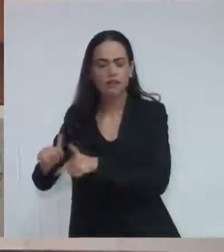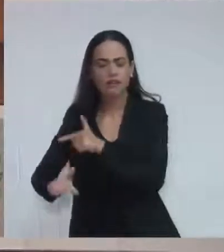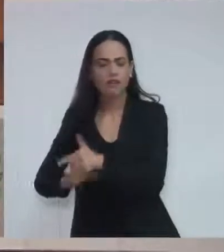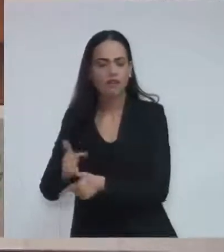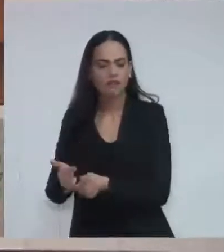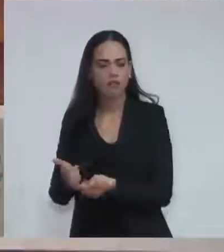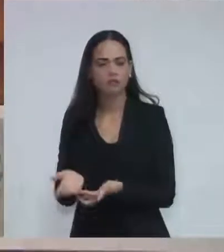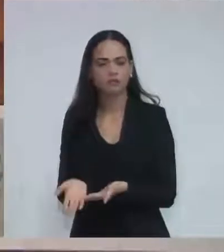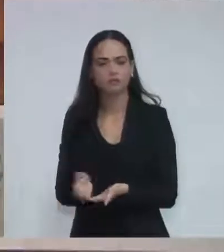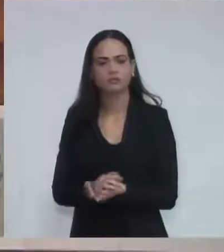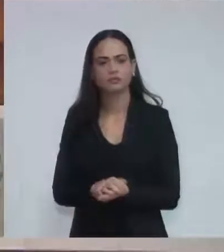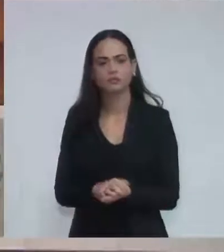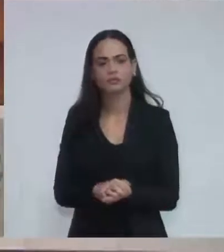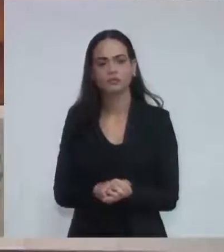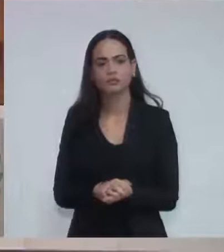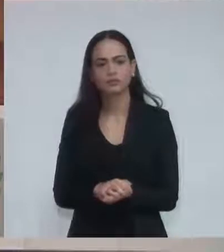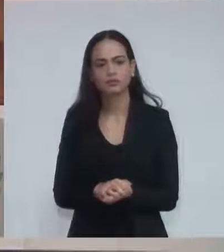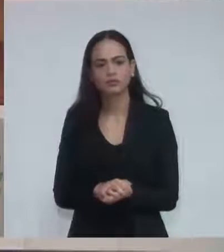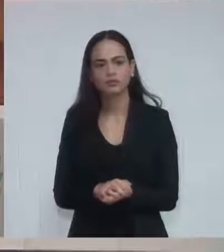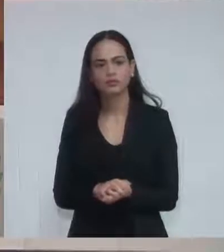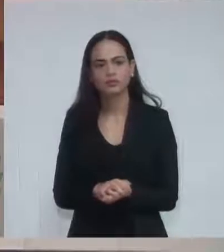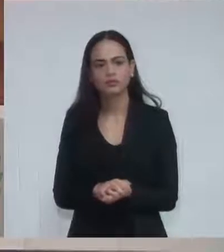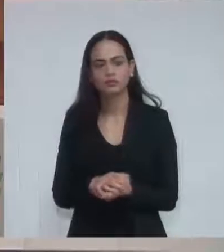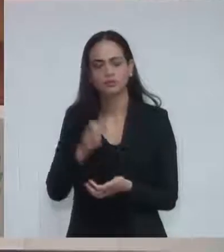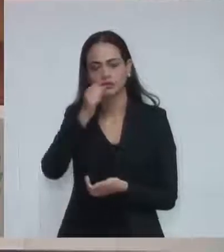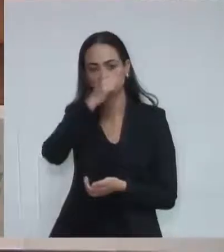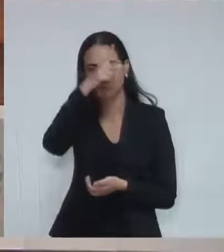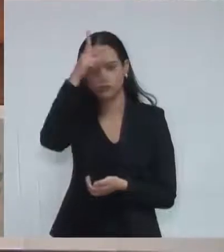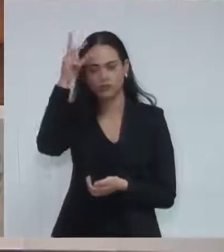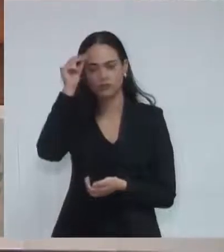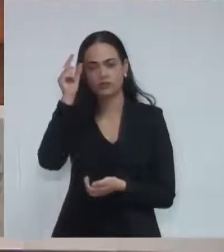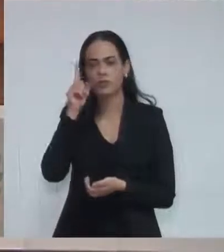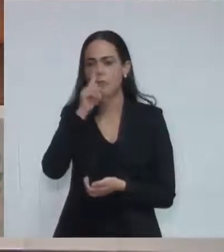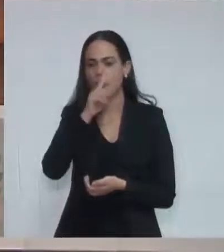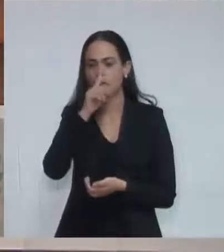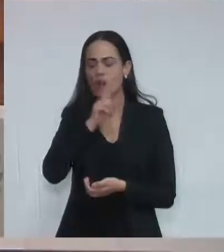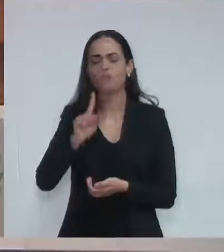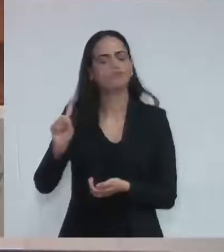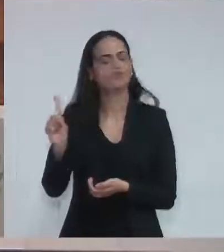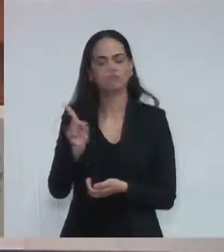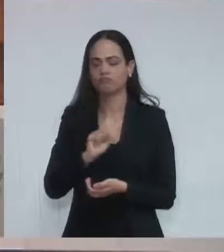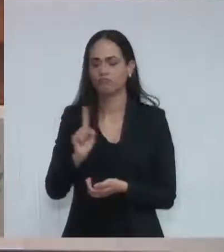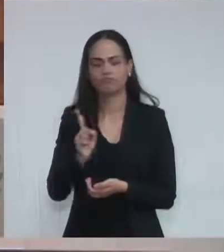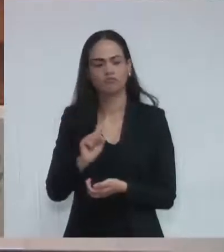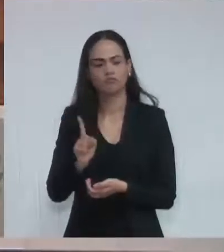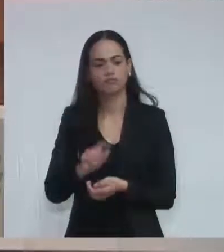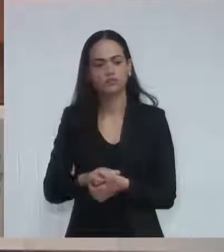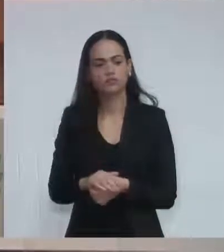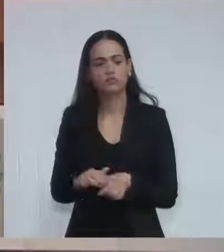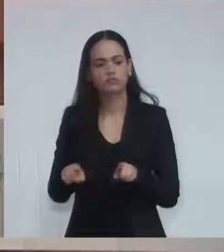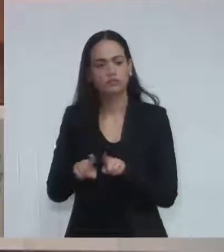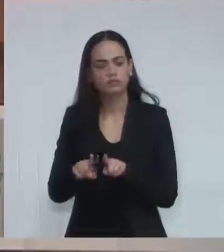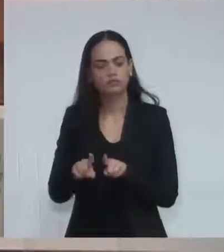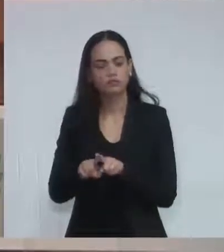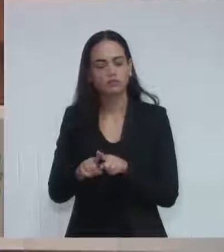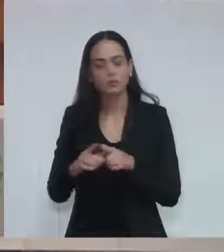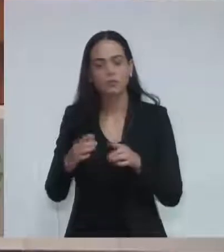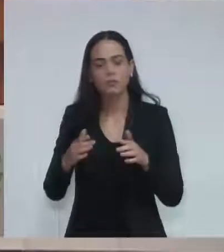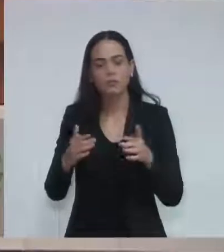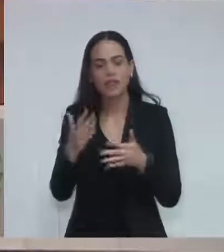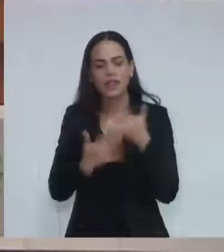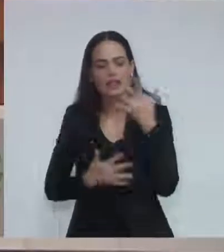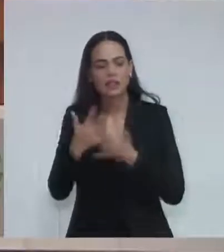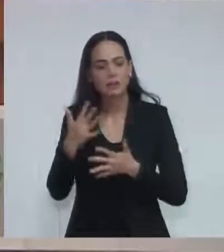elementos carreados não se consta atuação irregular por parte da municipalidade, nem mesmo a intenção de impedir a fiscalização do Poder Legislativo.